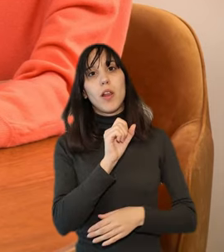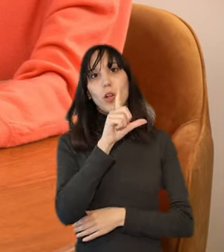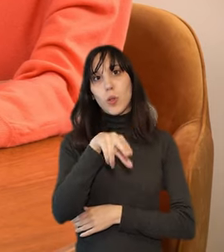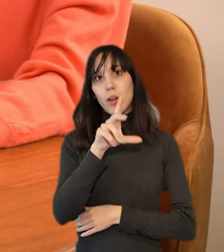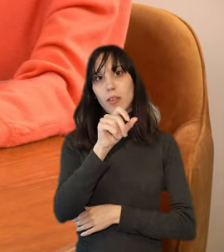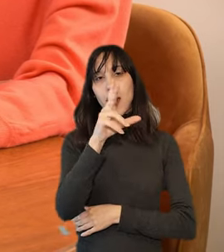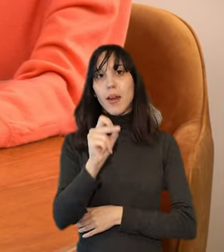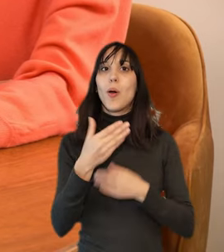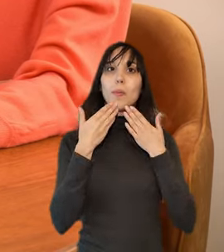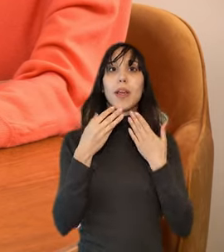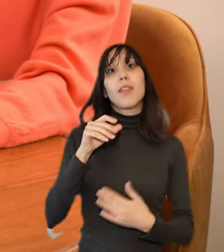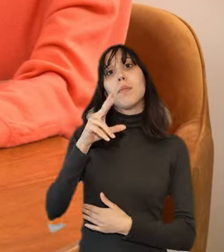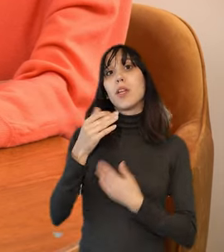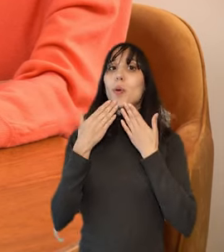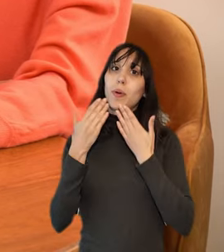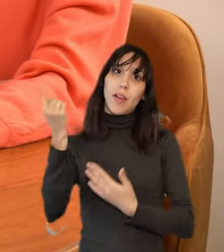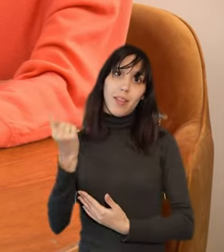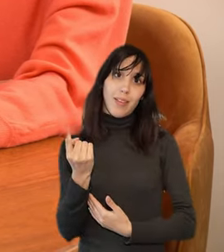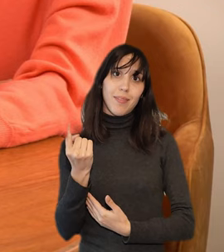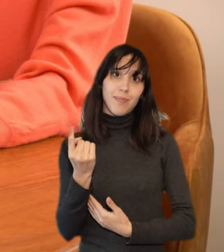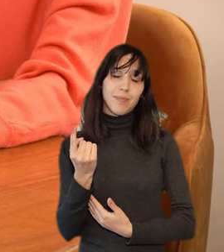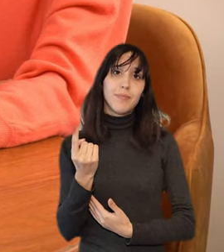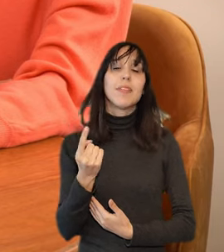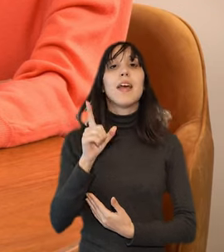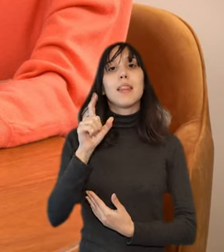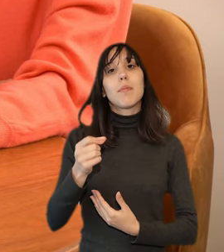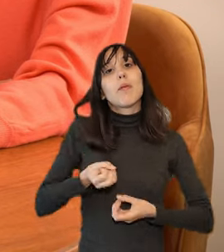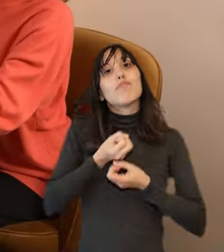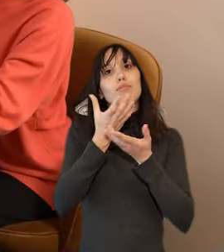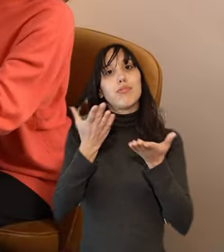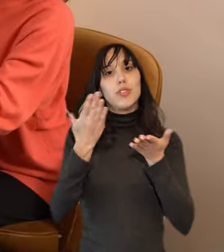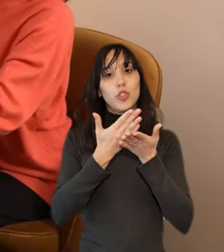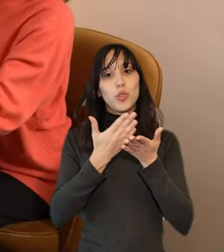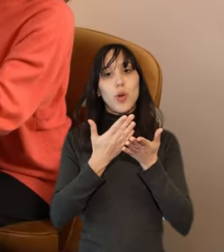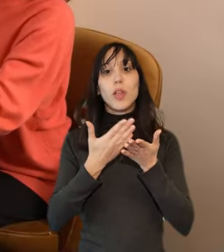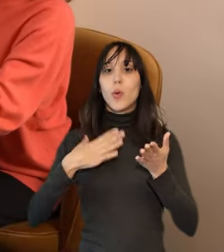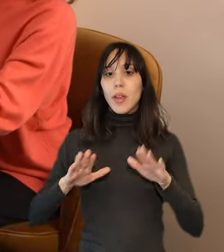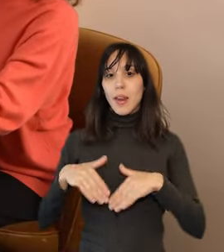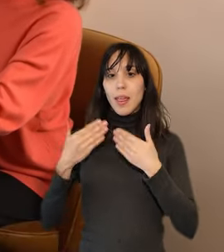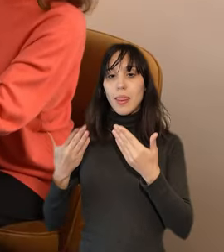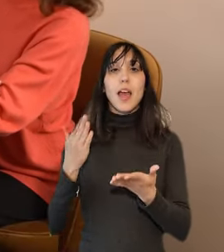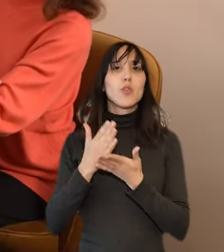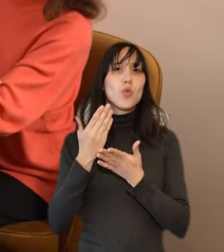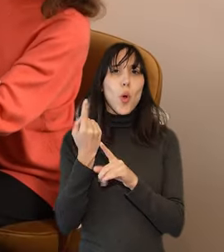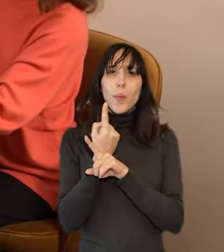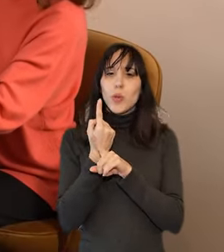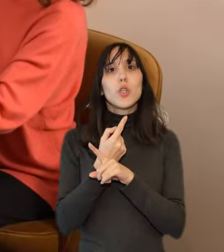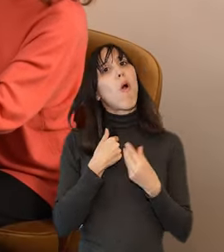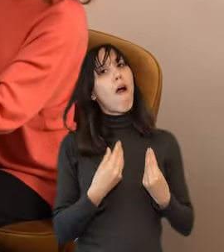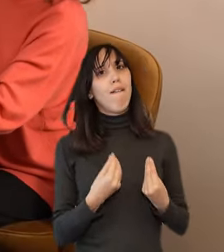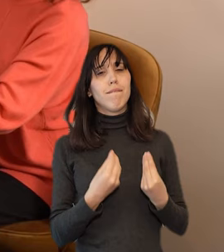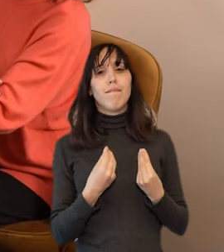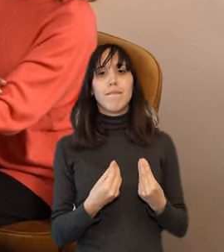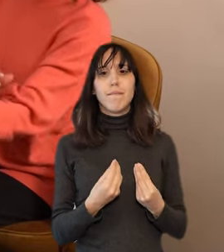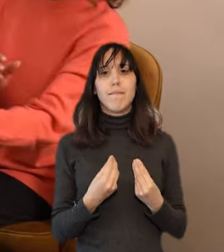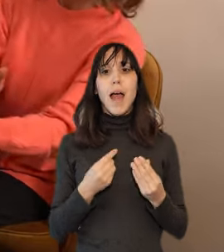Obrigada Maria Obrigado por teres vindo sim e trazer a clonar Até nós queria vos oferecer aqui só uma lembrancinha ai no